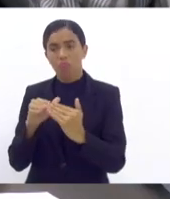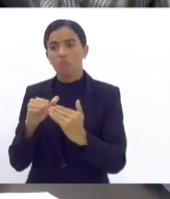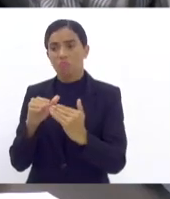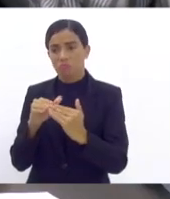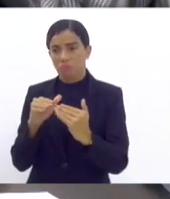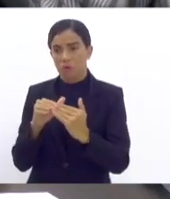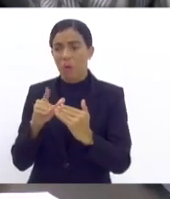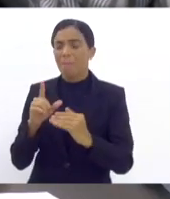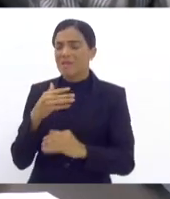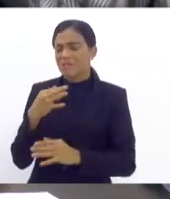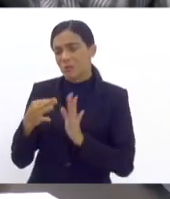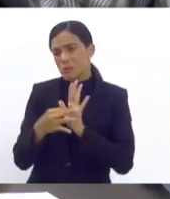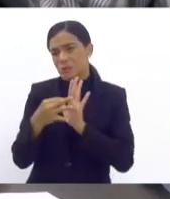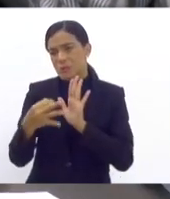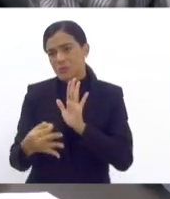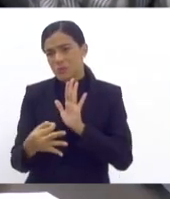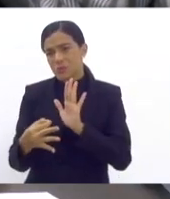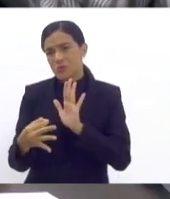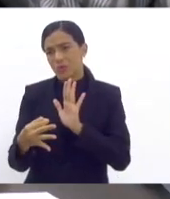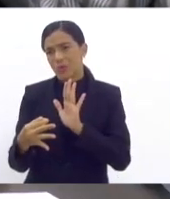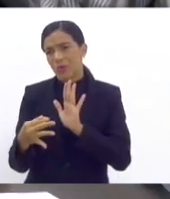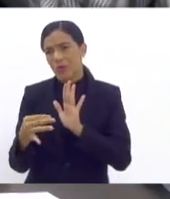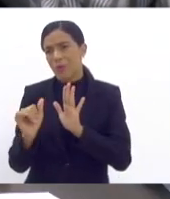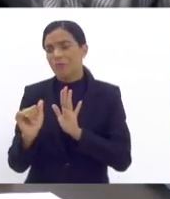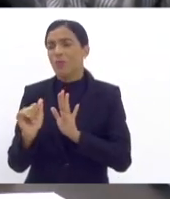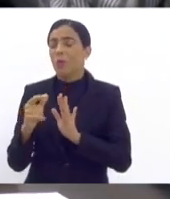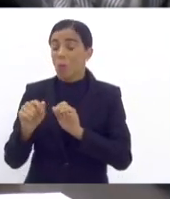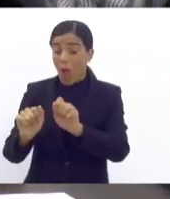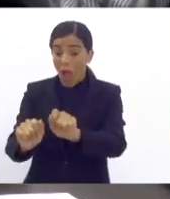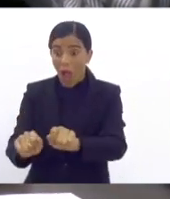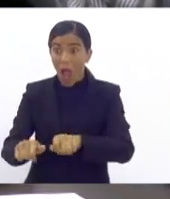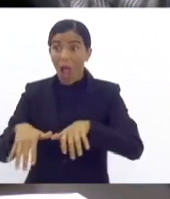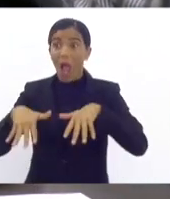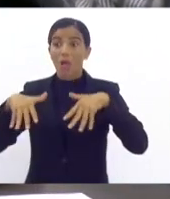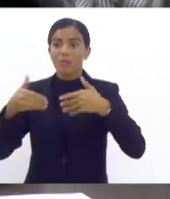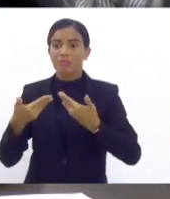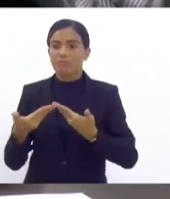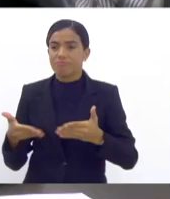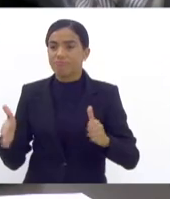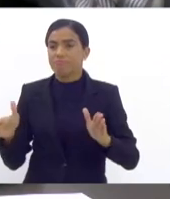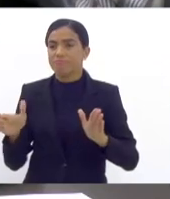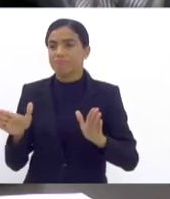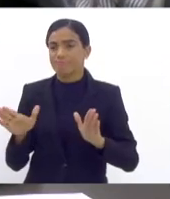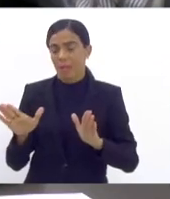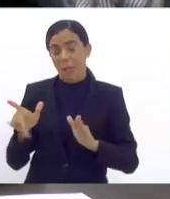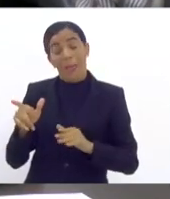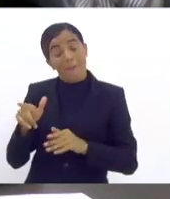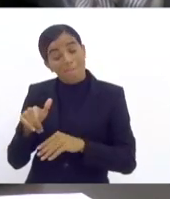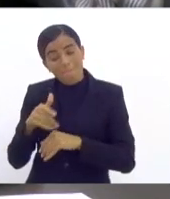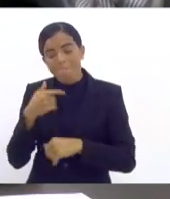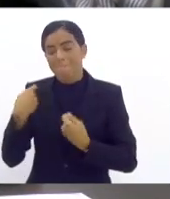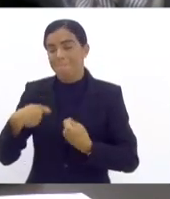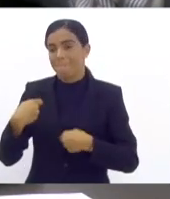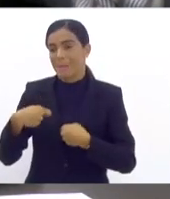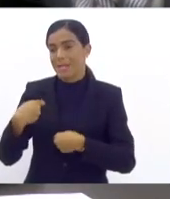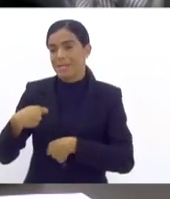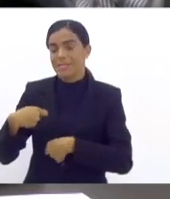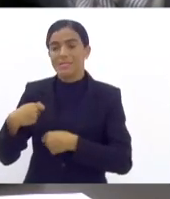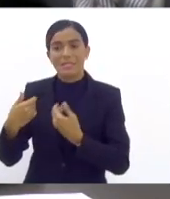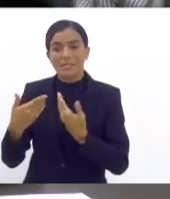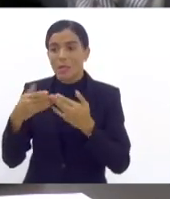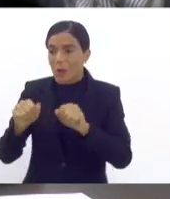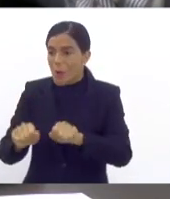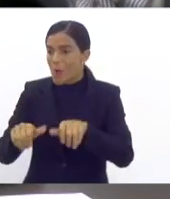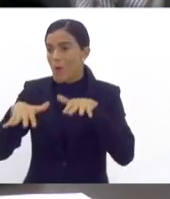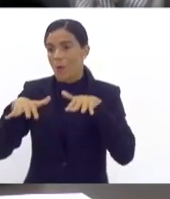eu sugiro que, ao invés de ser uma grande audiência pública, que seja mais uma reunião técnica, de trabalho. Técnica. Mas ouvindo e chamando